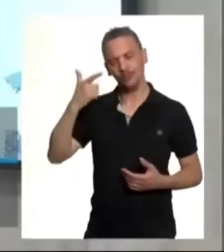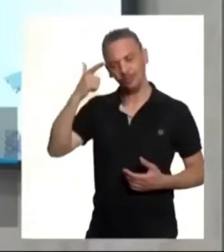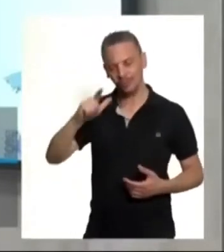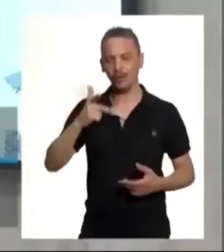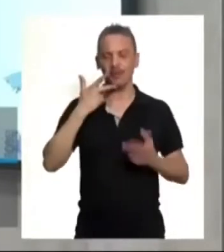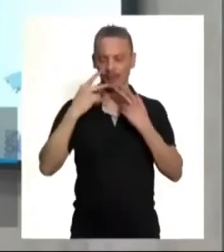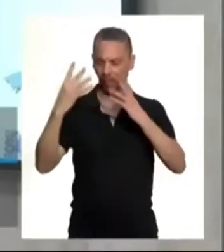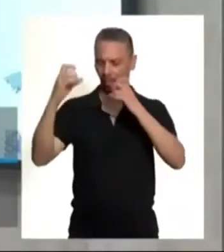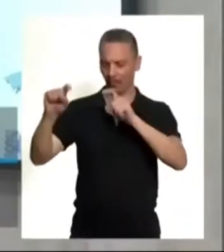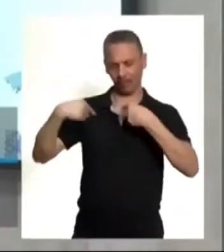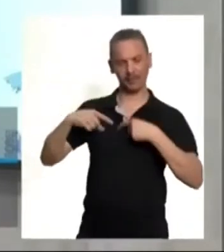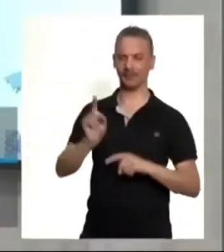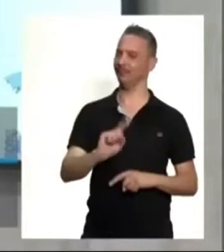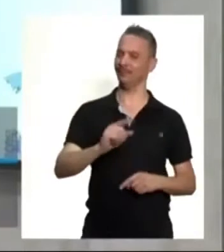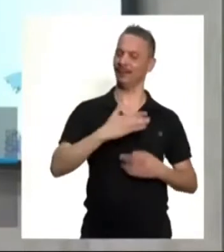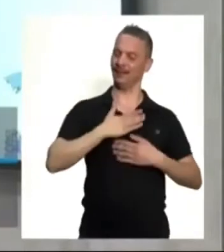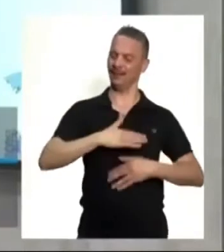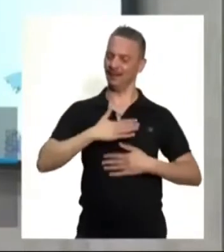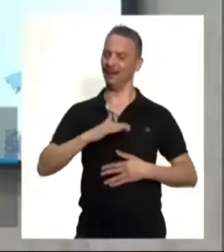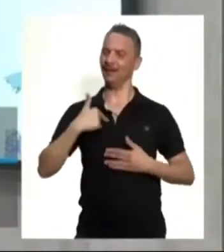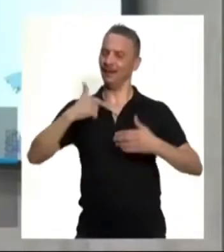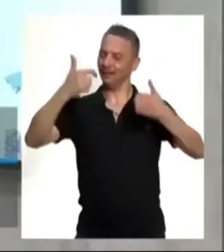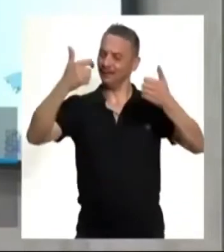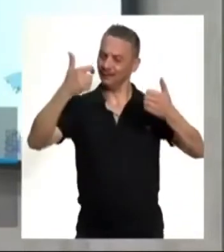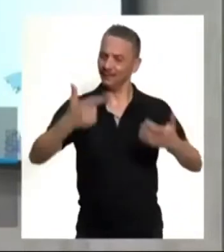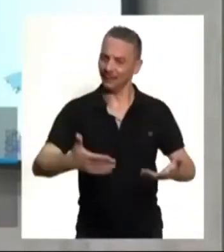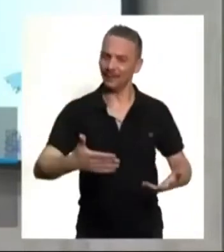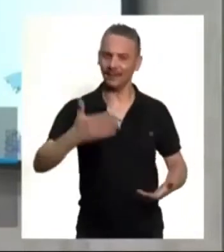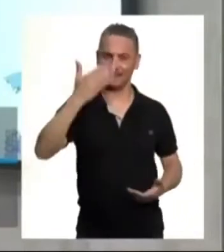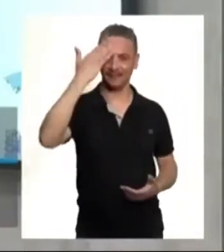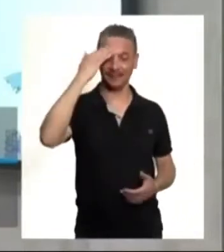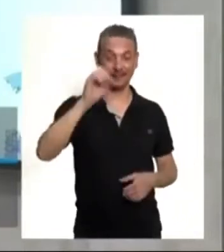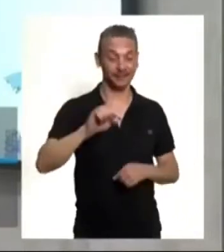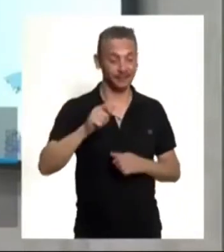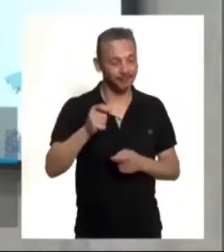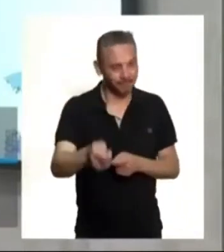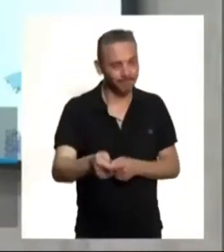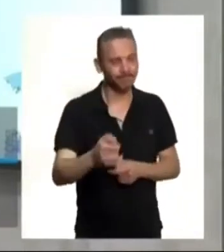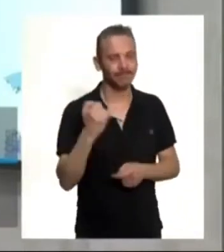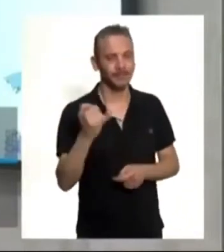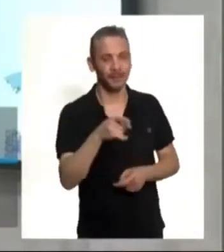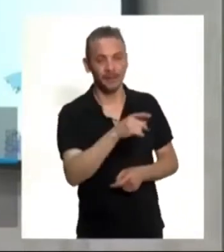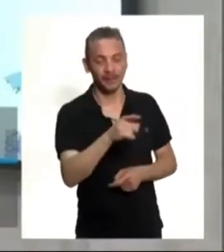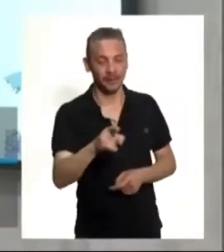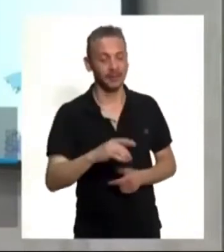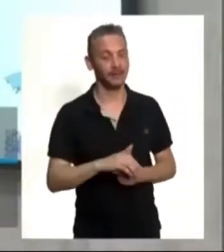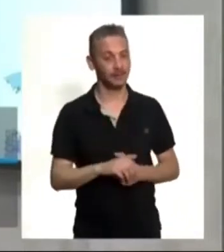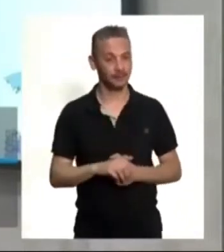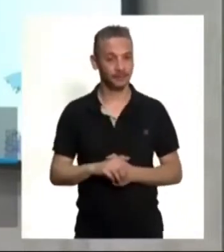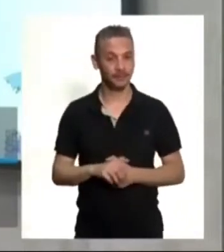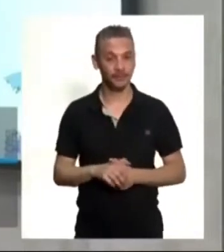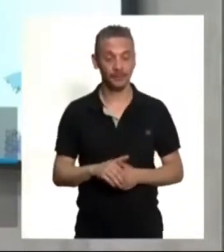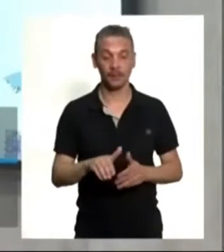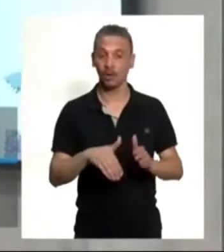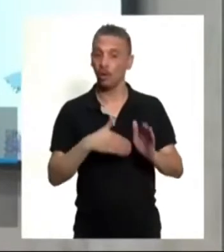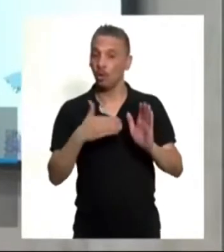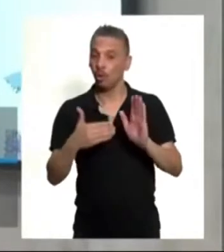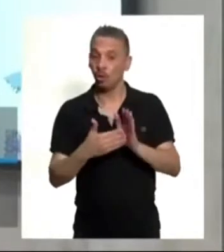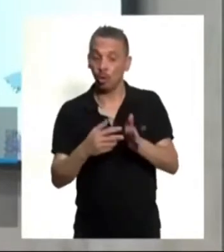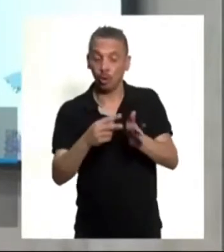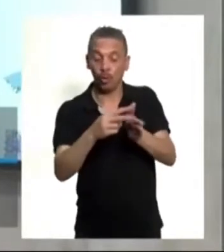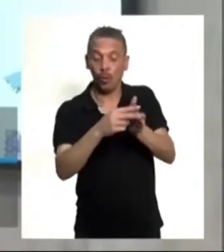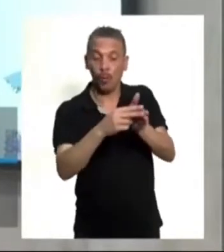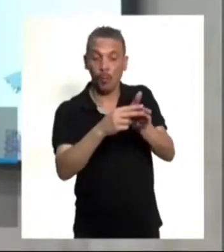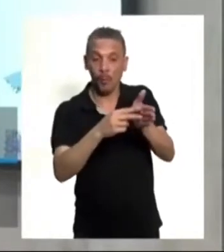estou pressionando. Pressionando não é a palavra. Eu estou insistindo, essa é a melhor palavra. Todo prisma tem